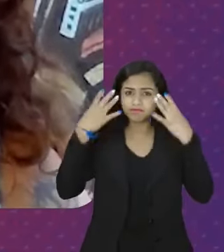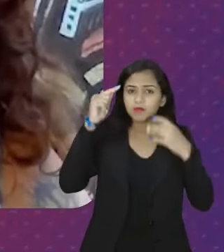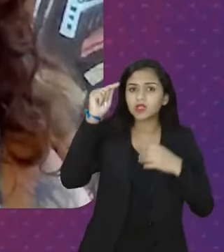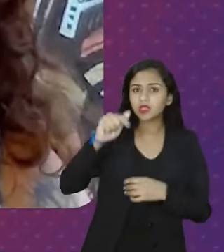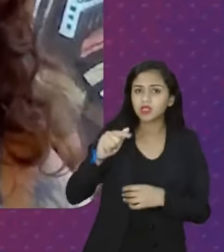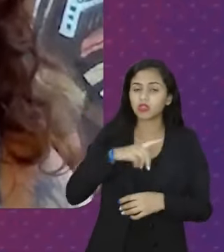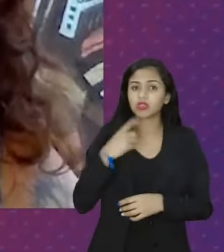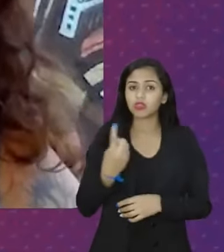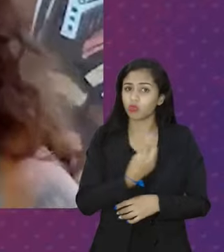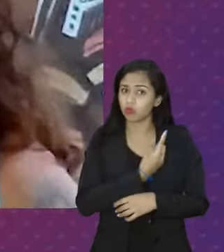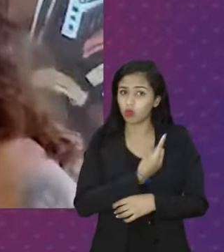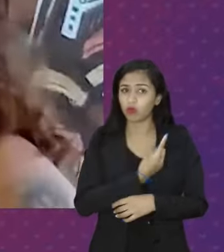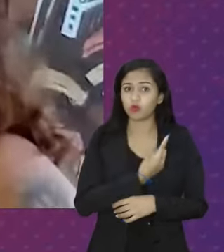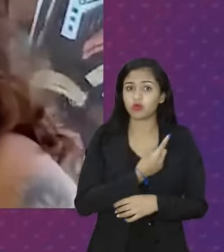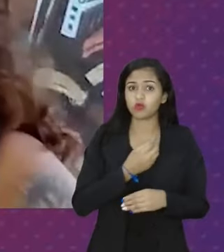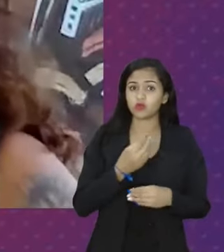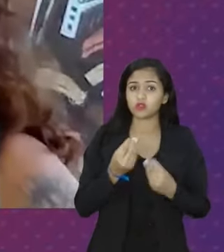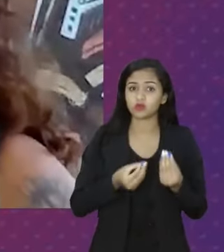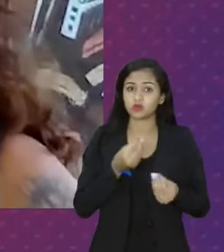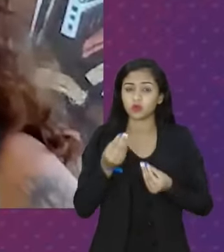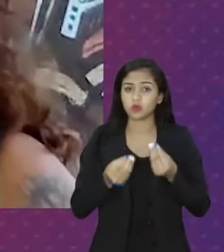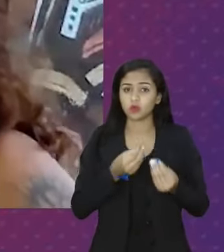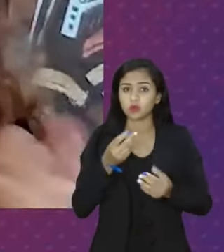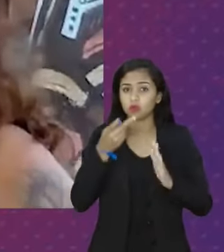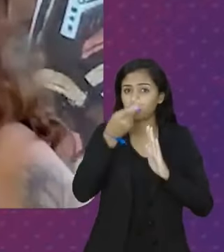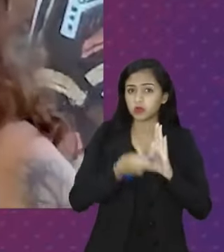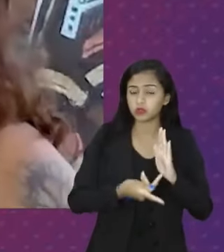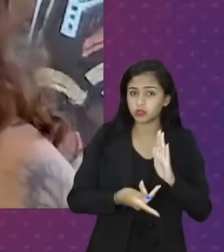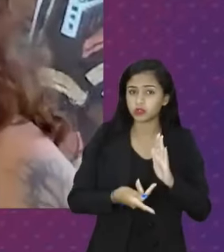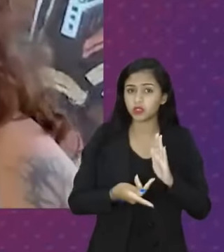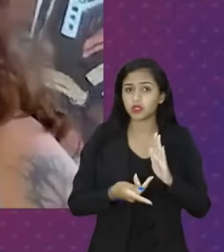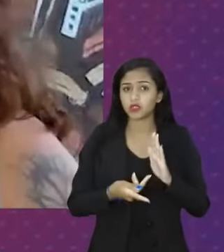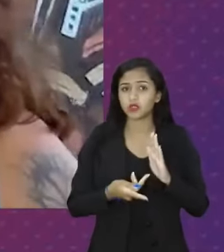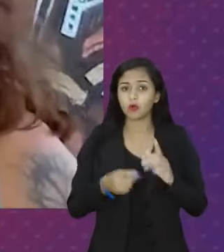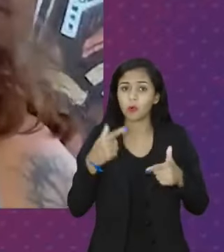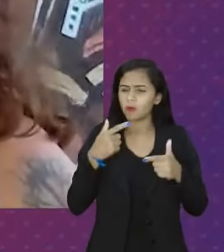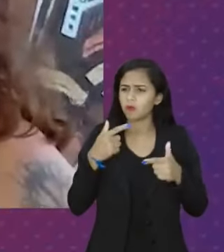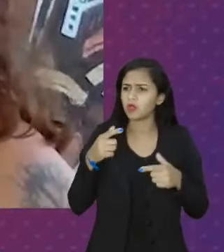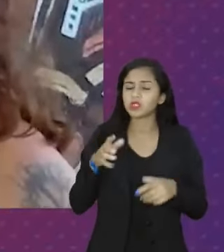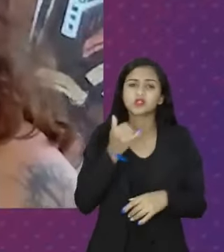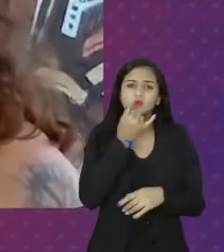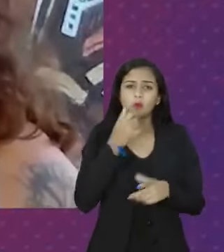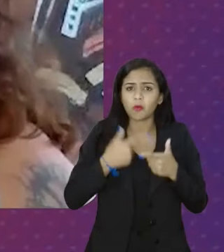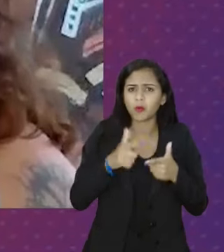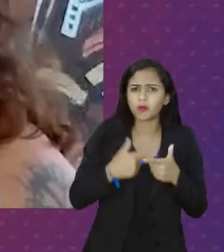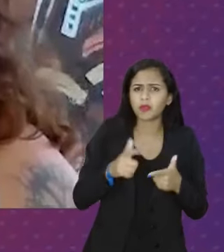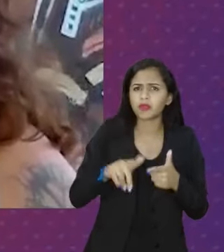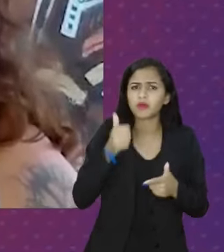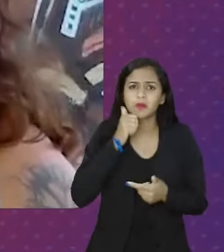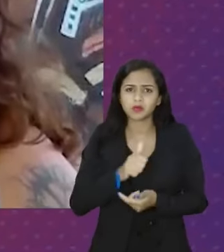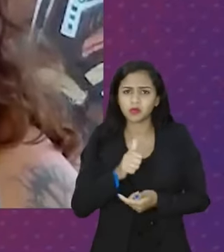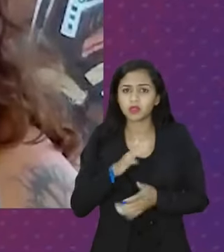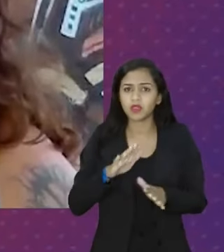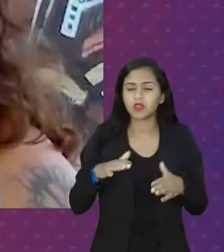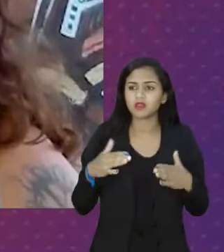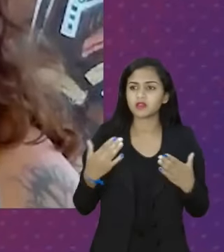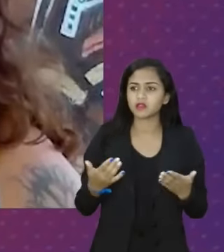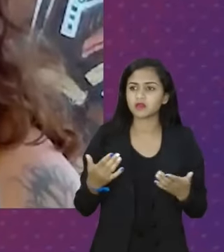Nós, enquanto você falou que é um programa, né? A gente está falando aqui um programa que é para as mulheres, né? Então, a gente